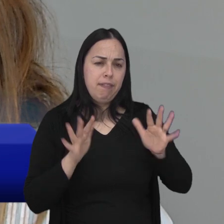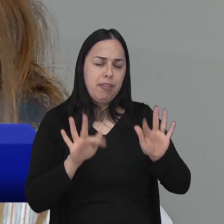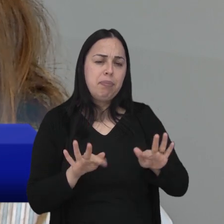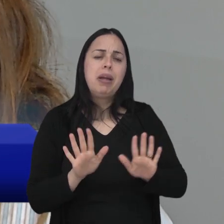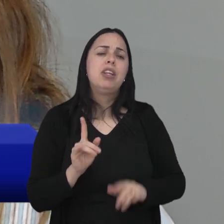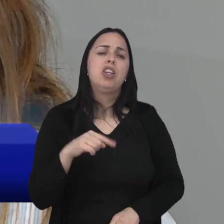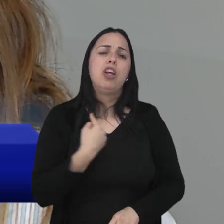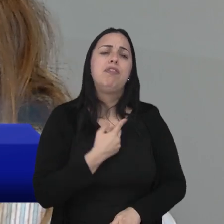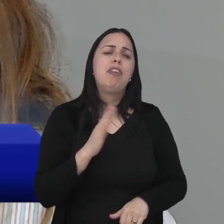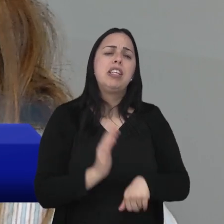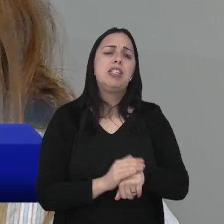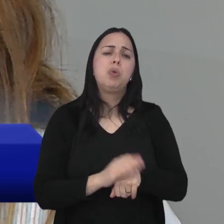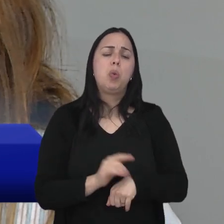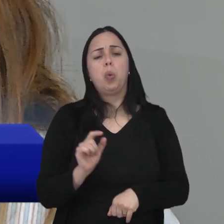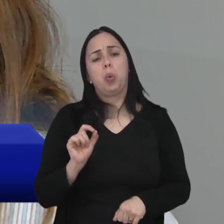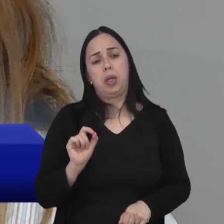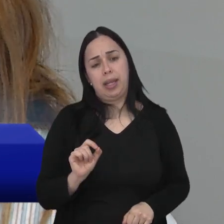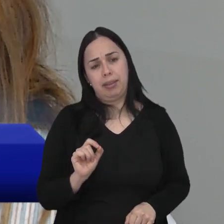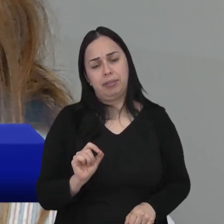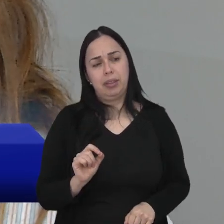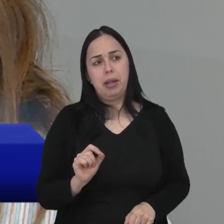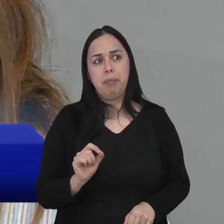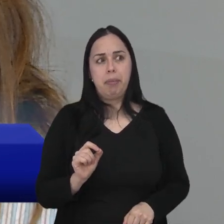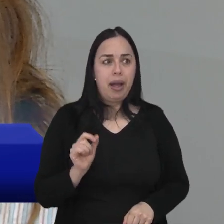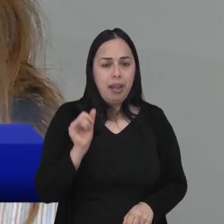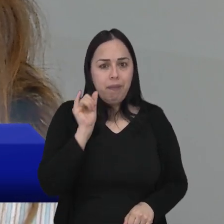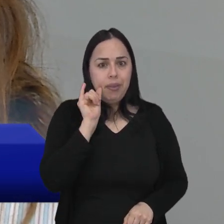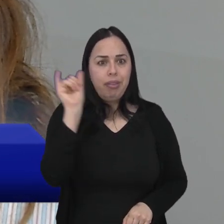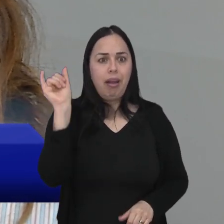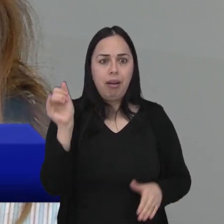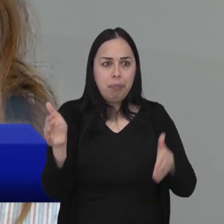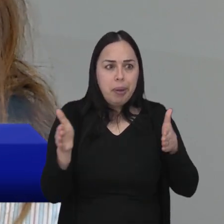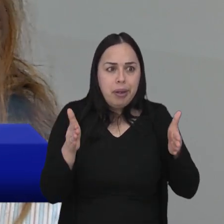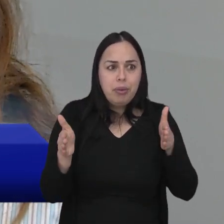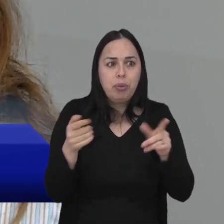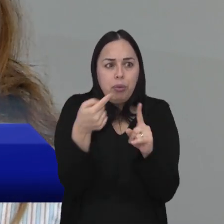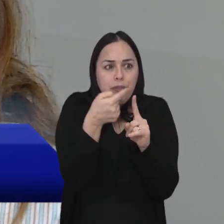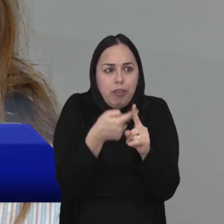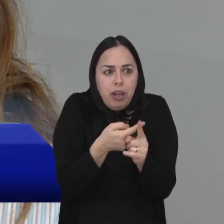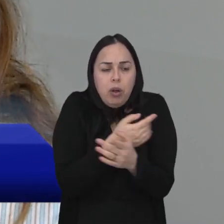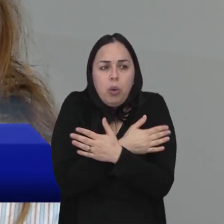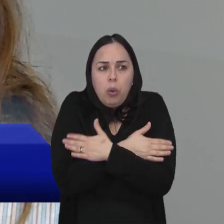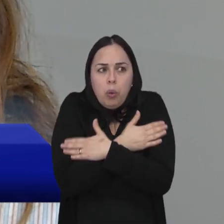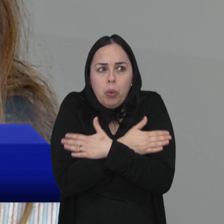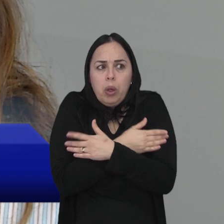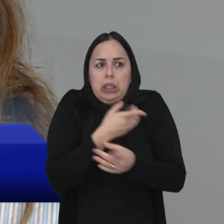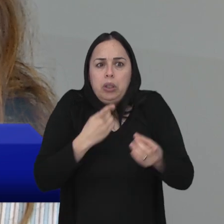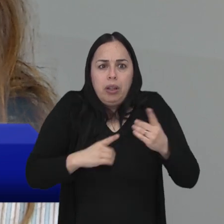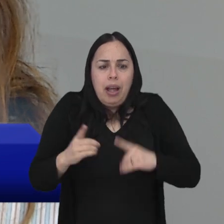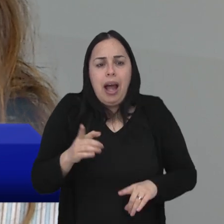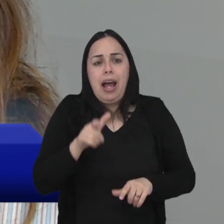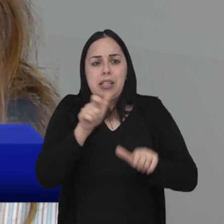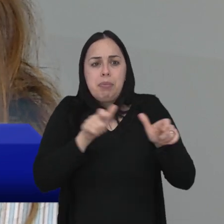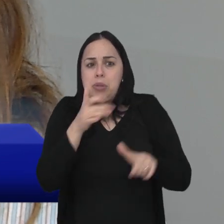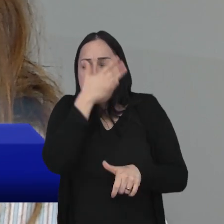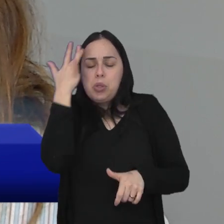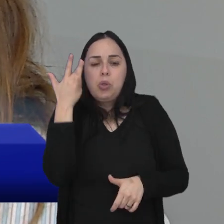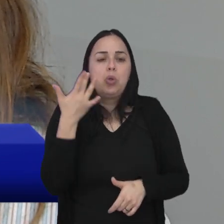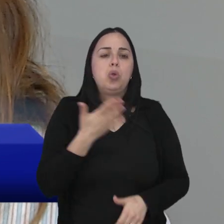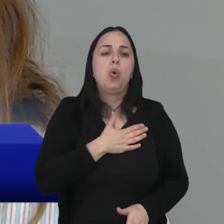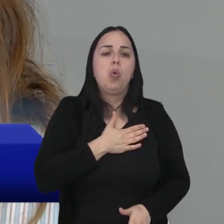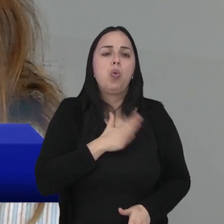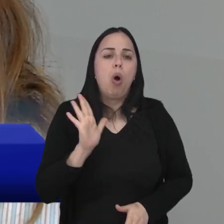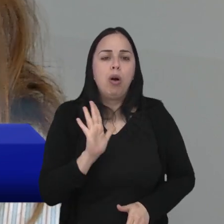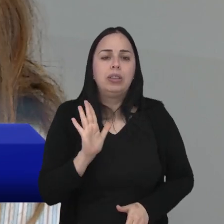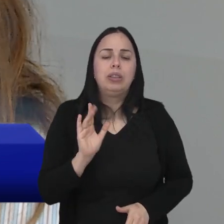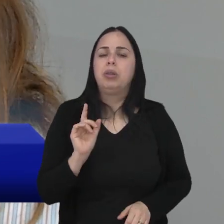só para a gente fechar, o que fazer, né, Martina, para a gente não desenvolver uma depressão sazonal, uma pessoa que não gosta desse